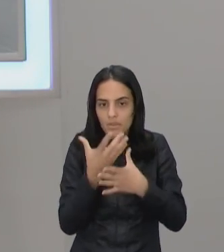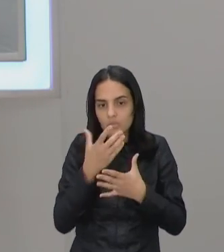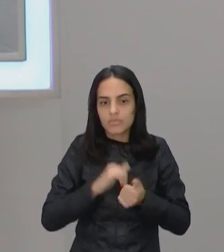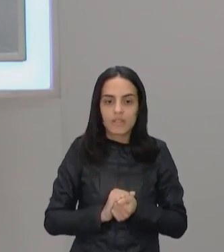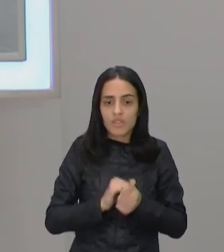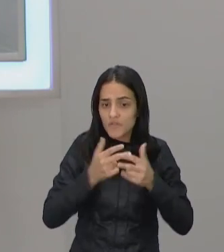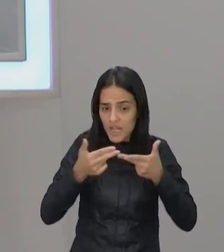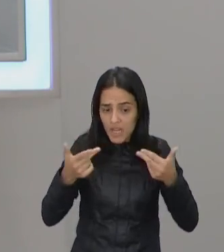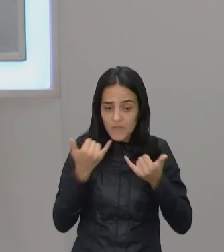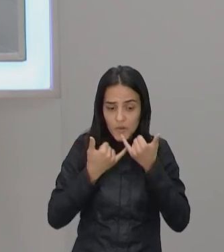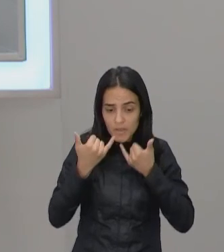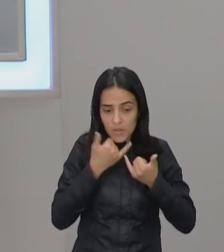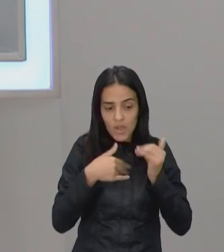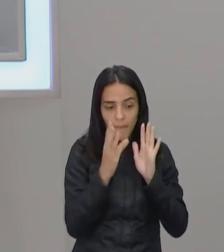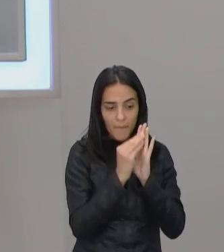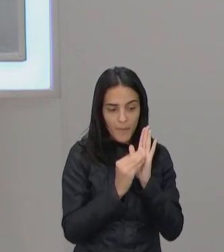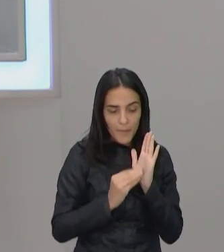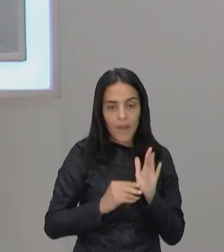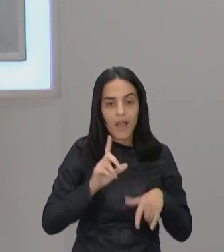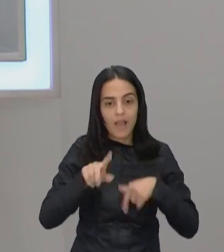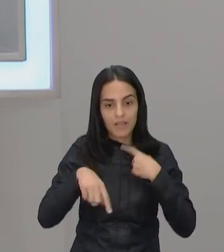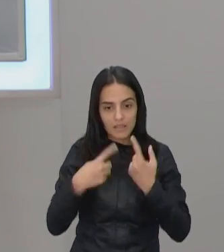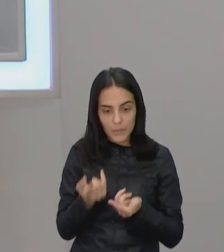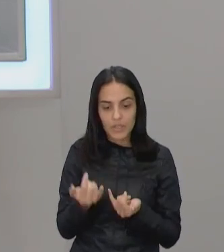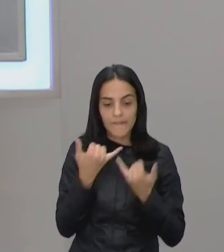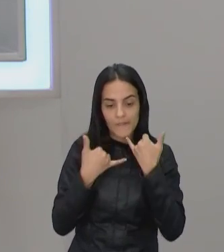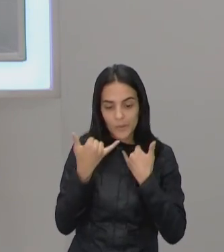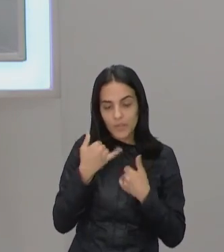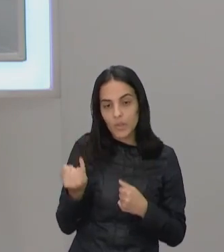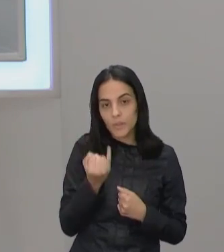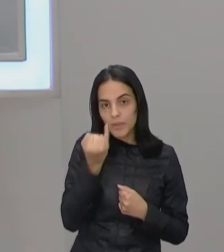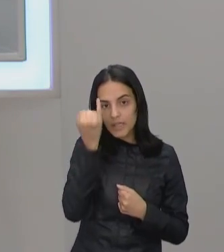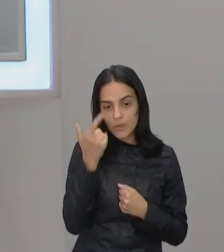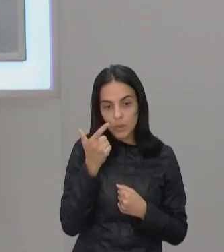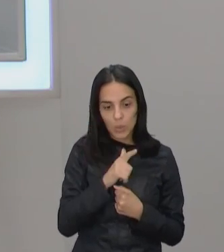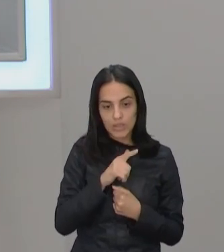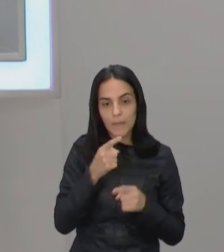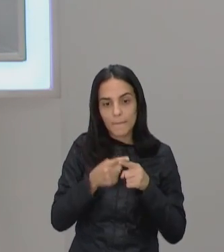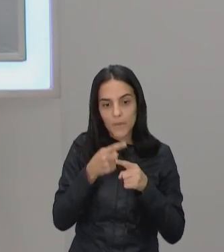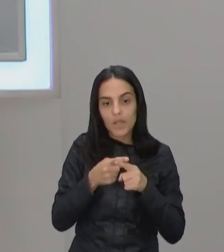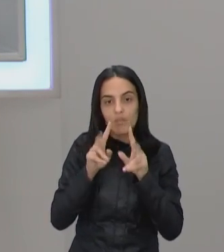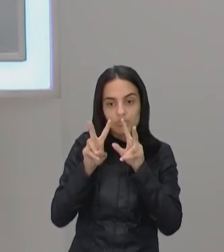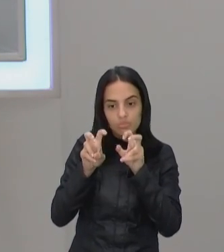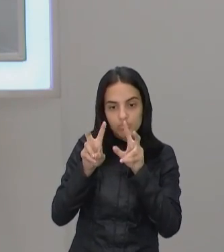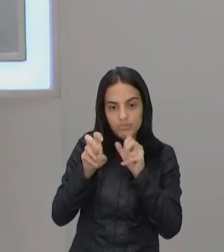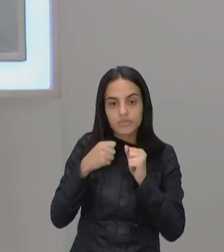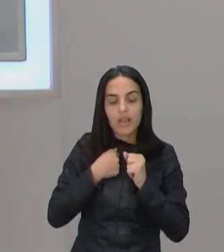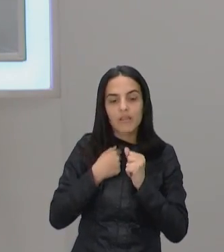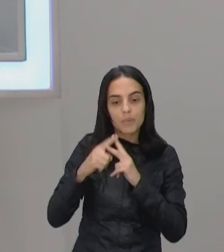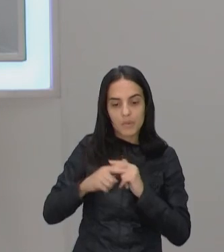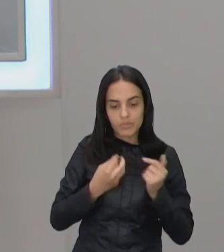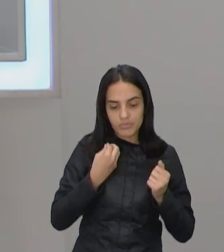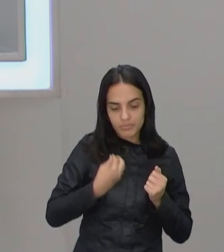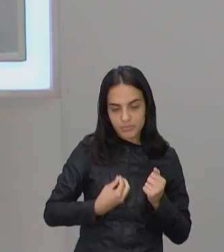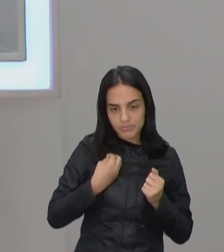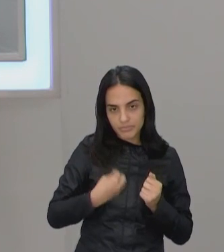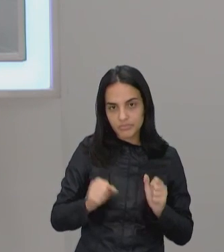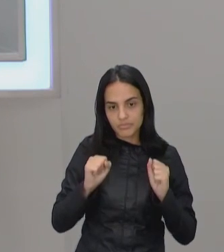de dados e que vai se converter em uma informação importante, porque ela diz respeito à manutenção da